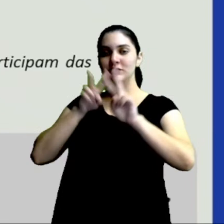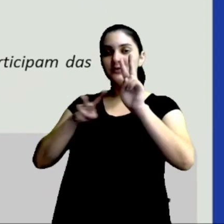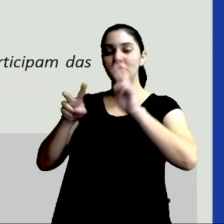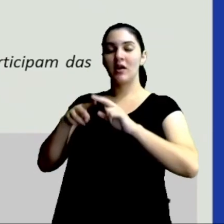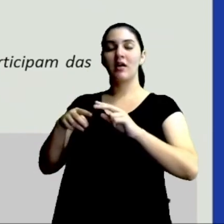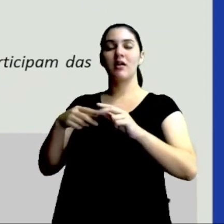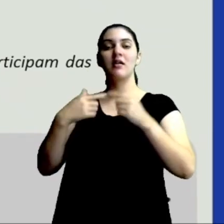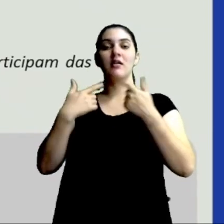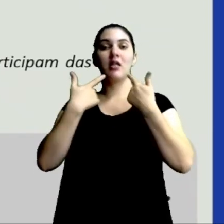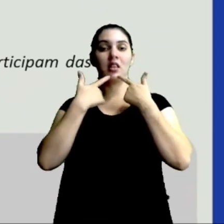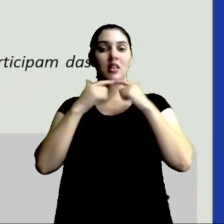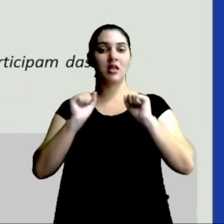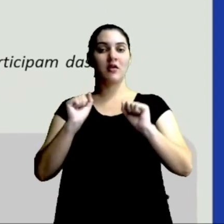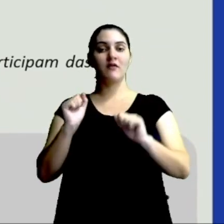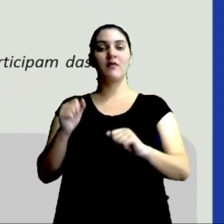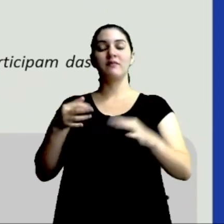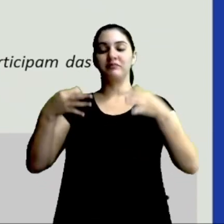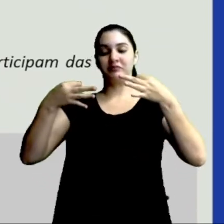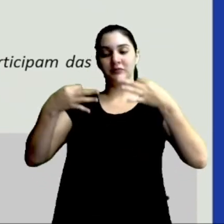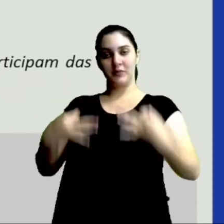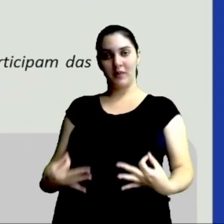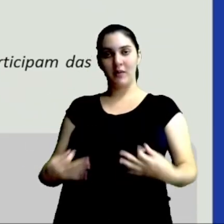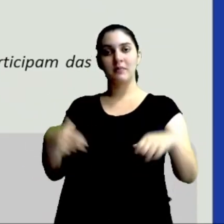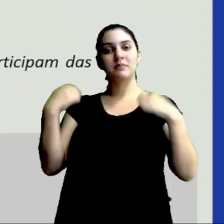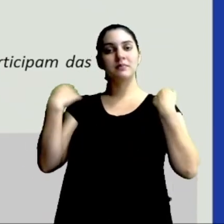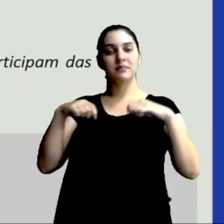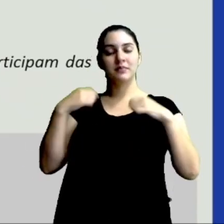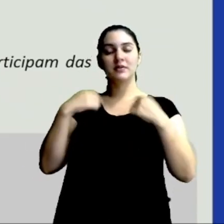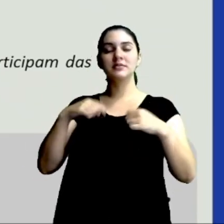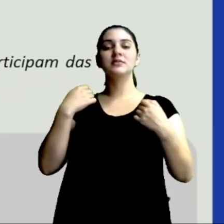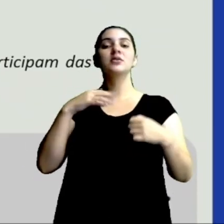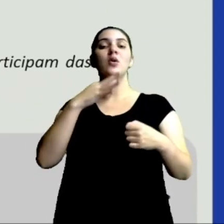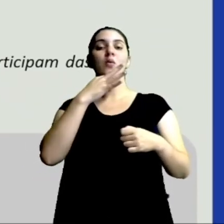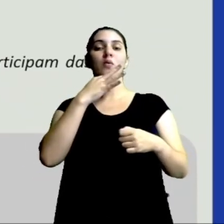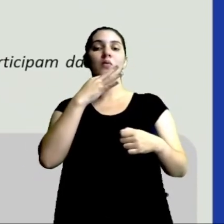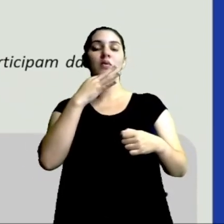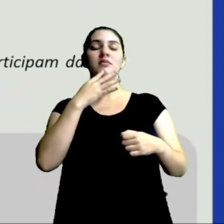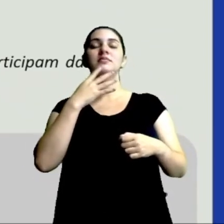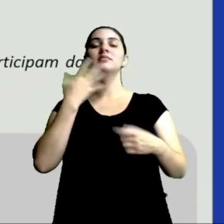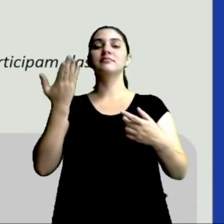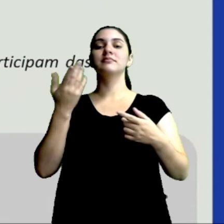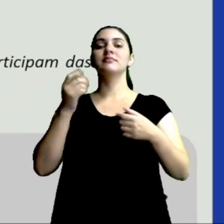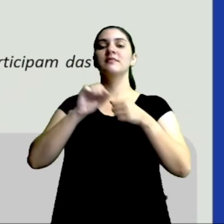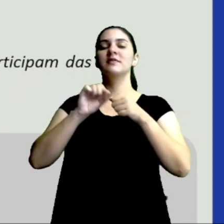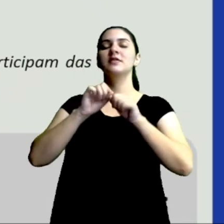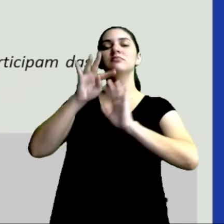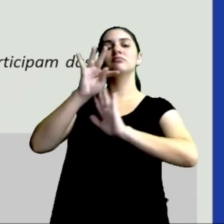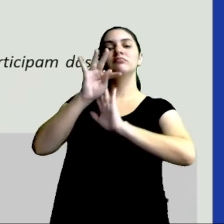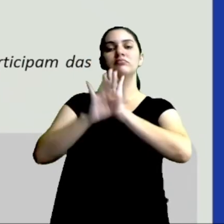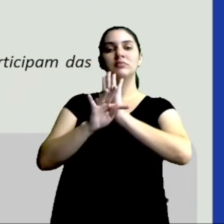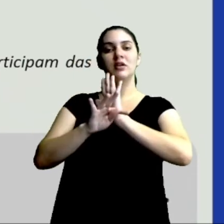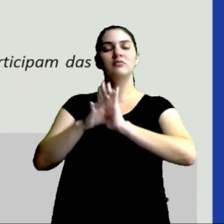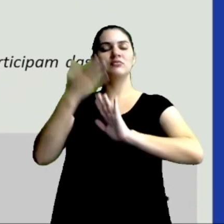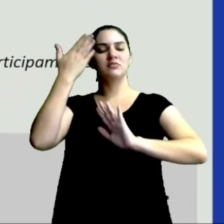precisa conhecer, saber utilizar esses pronomes para quando a gente estiver produzindo aí o nosso texto,